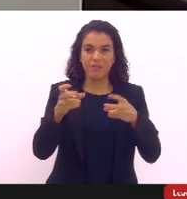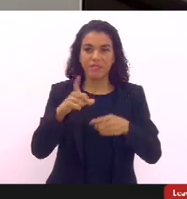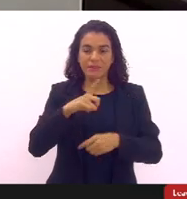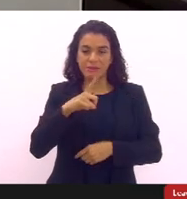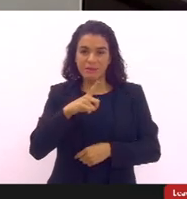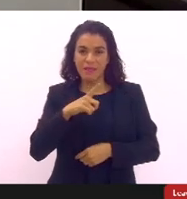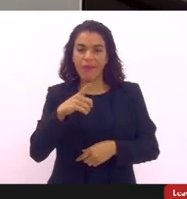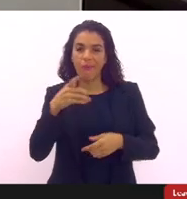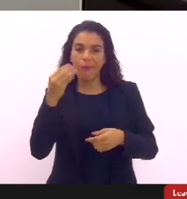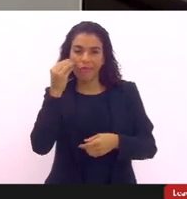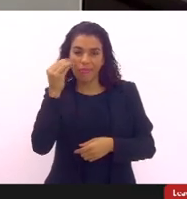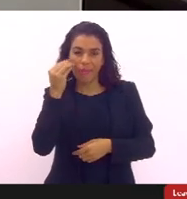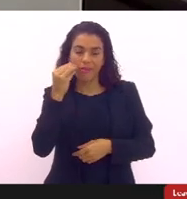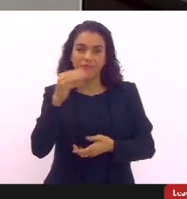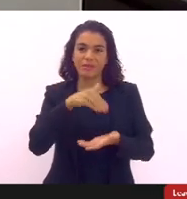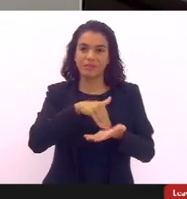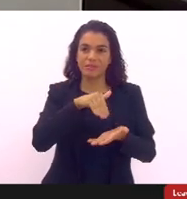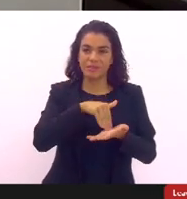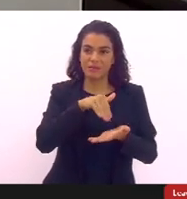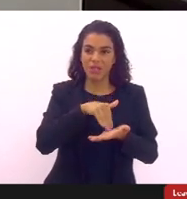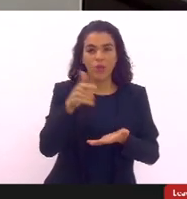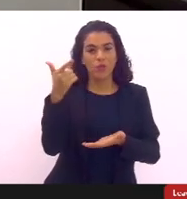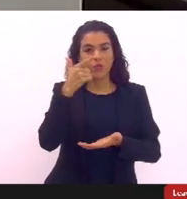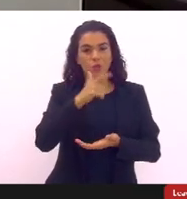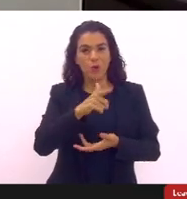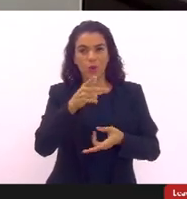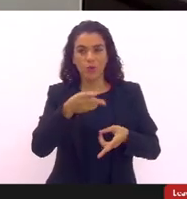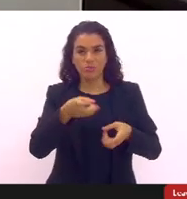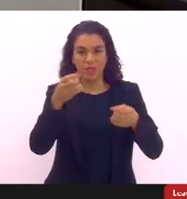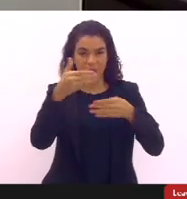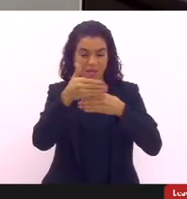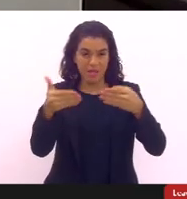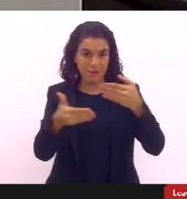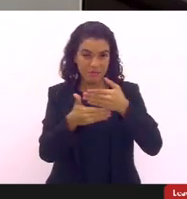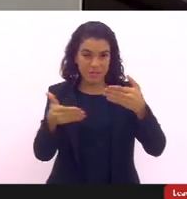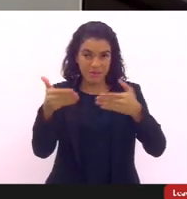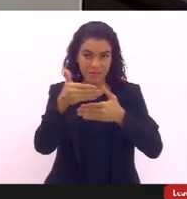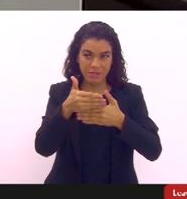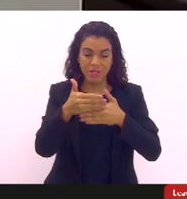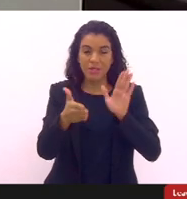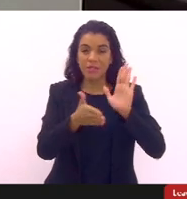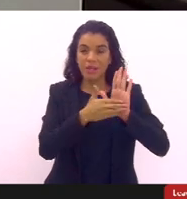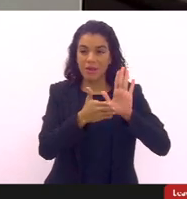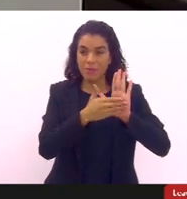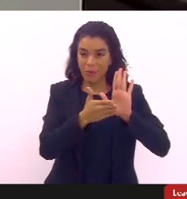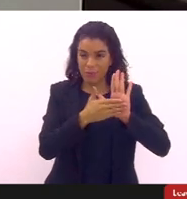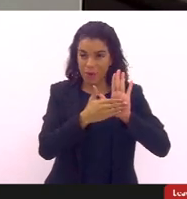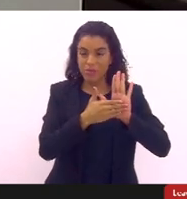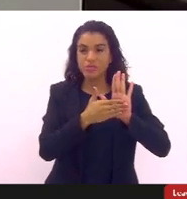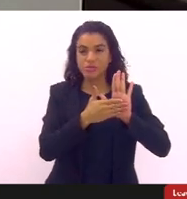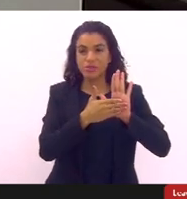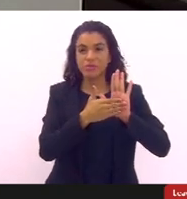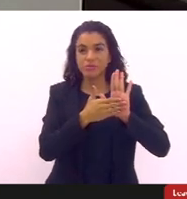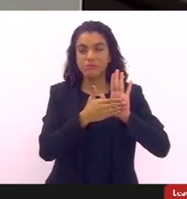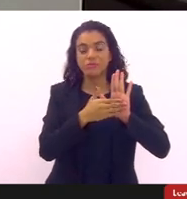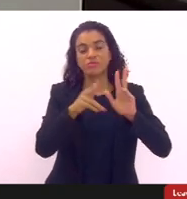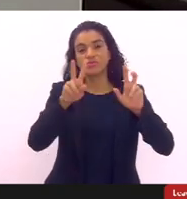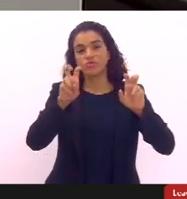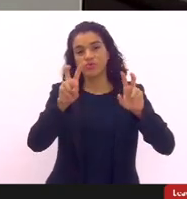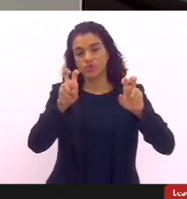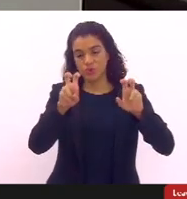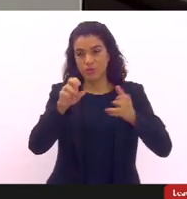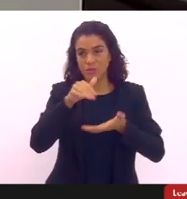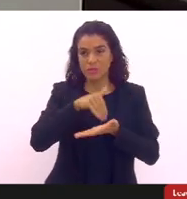da secretaria. Eu não consegui ver nas apresentações das propostas colocadas pela